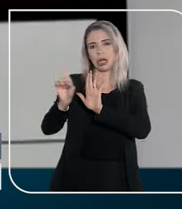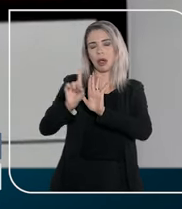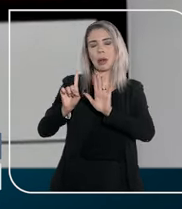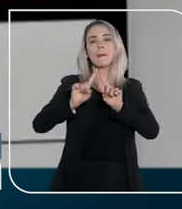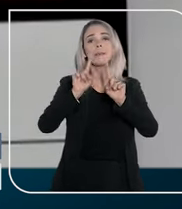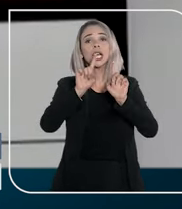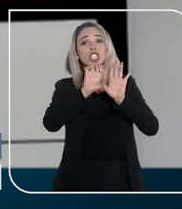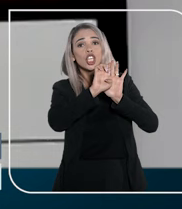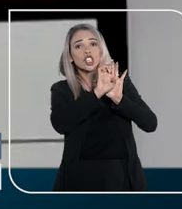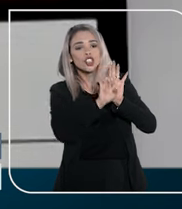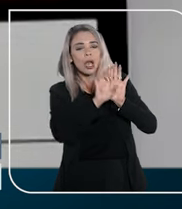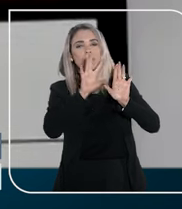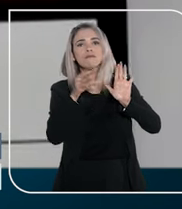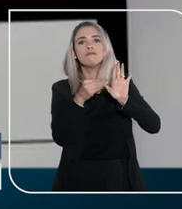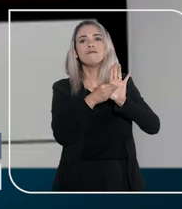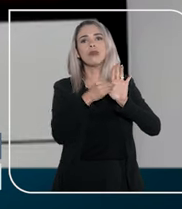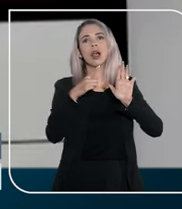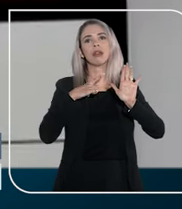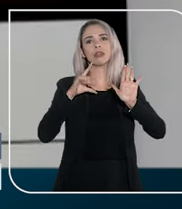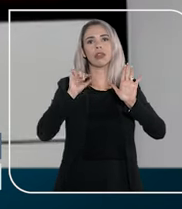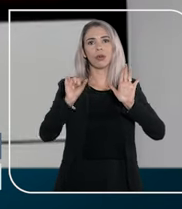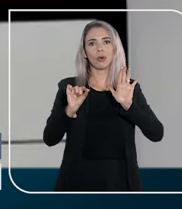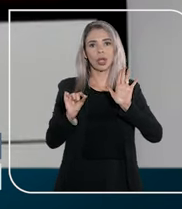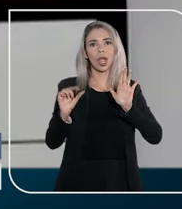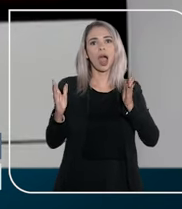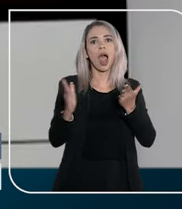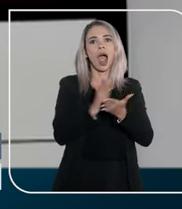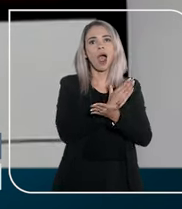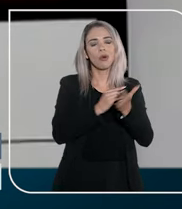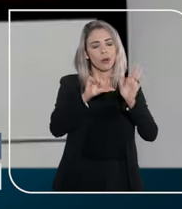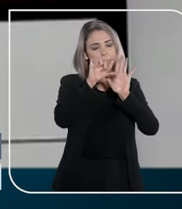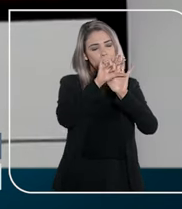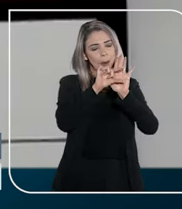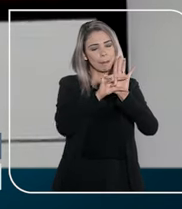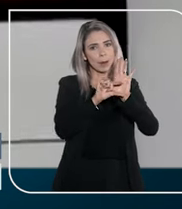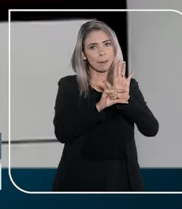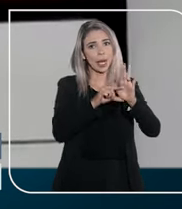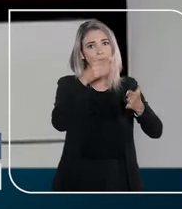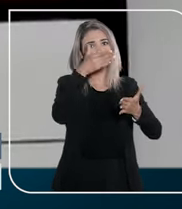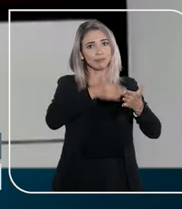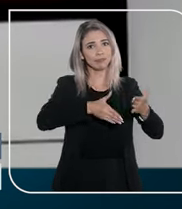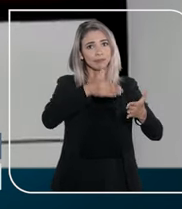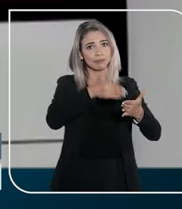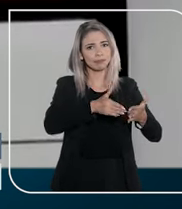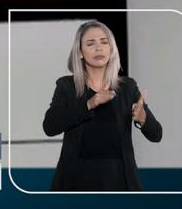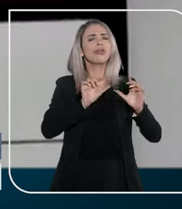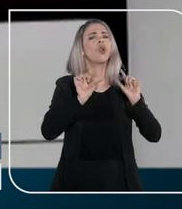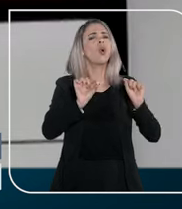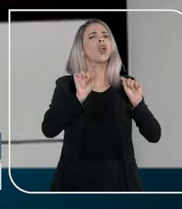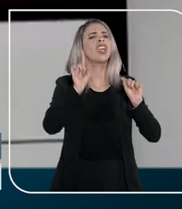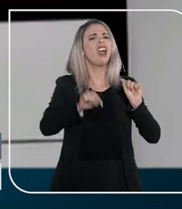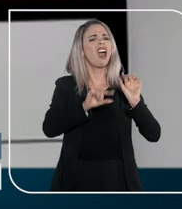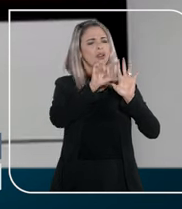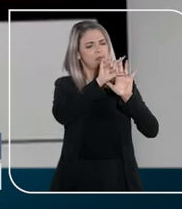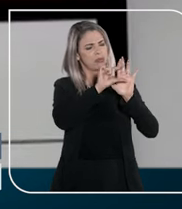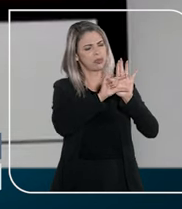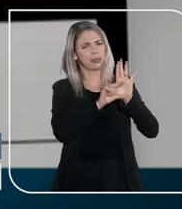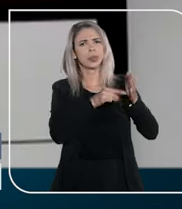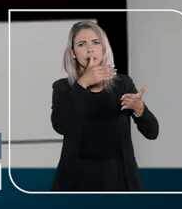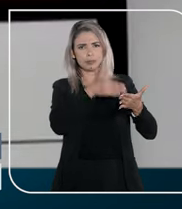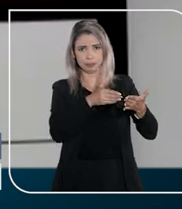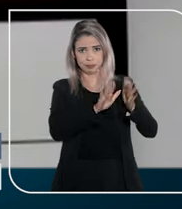administração coloque no edital do concurso público algumas cláusulas de barreira. O que seriam essas cláusulas de